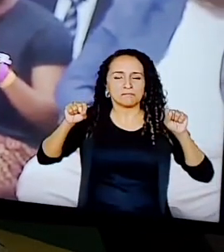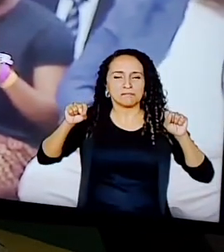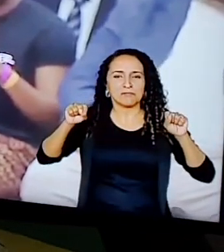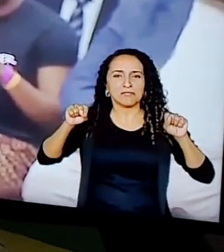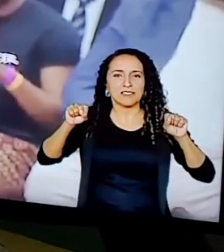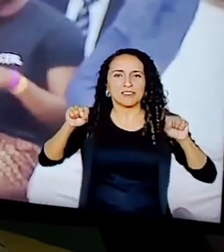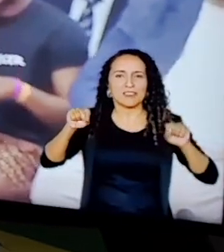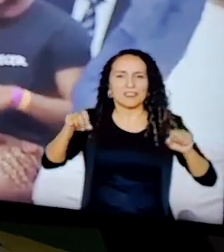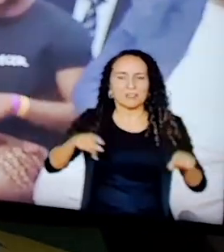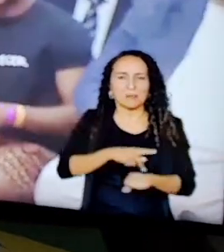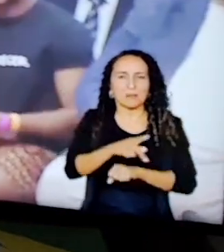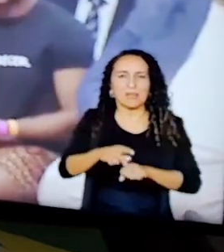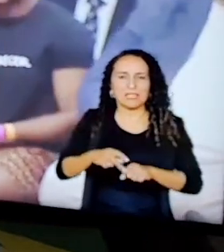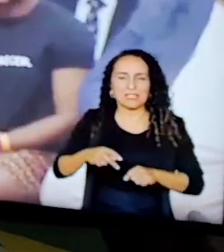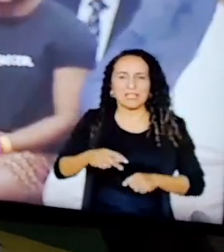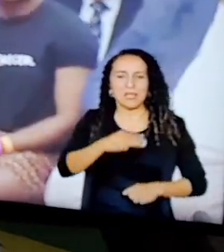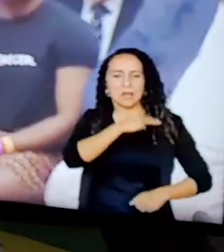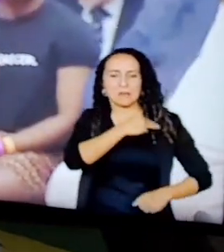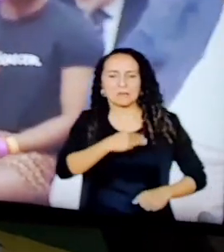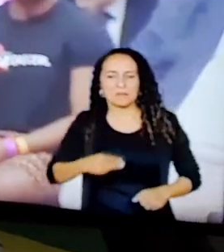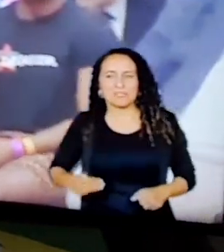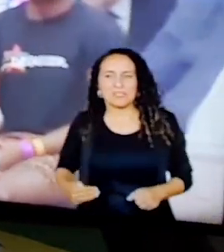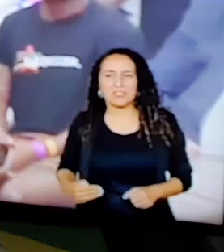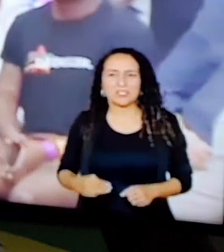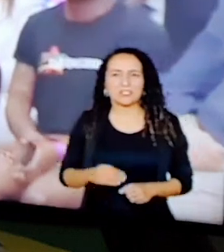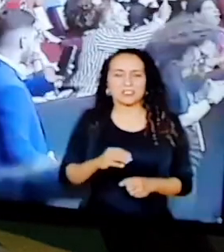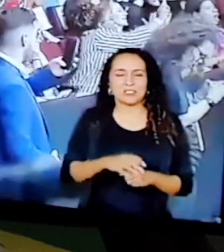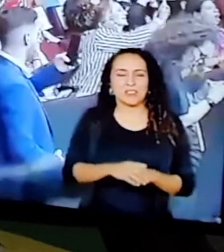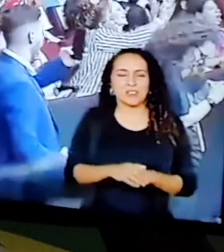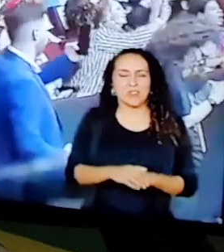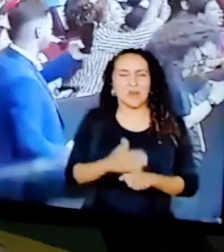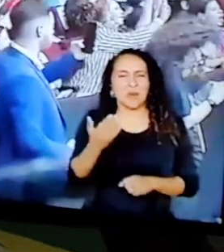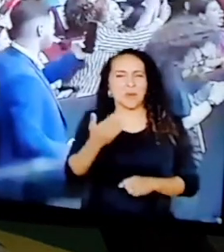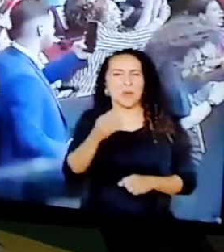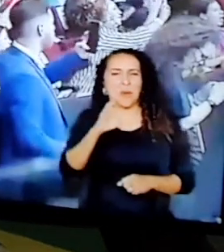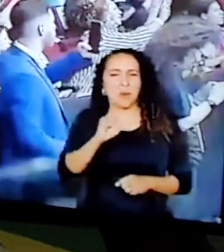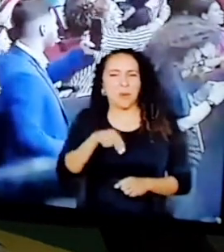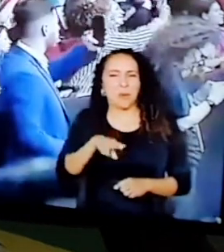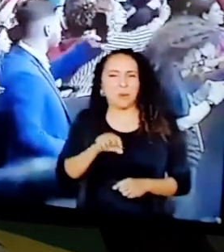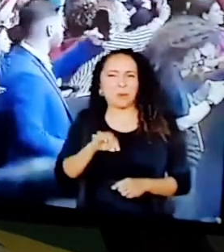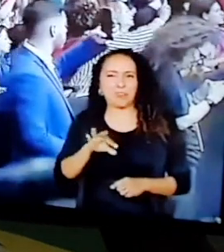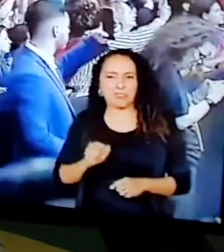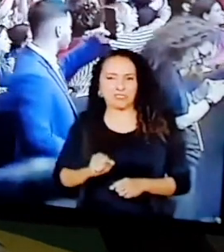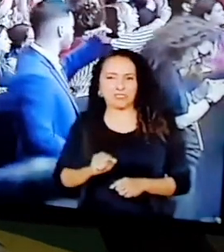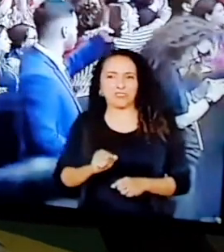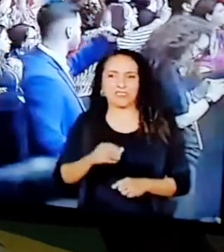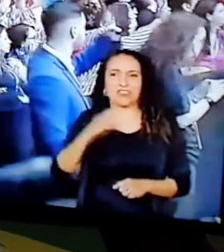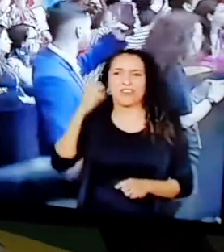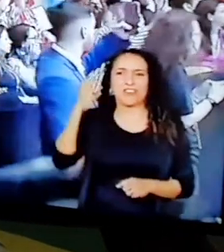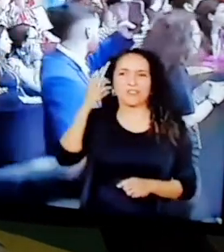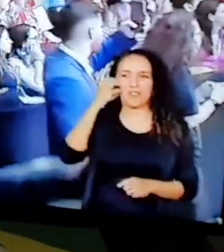país um ministro comunista, um companheiro da qualidade do Flávio Dino.